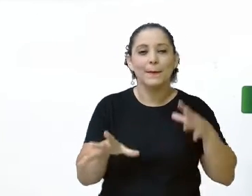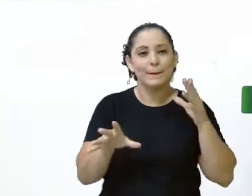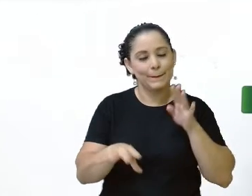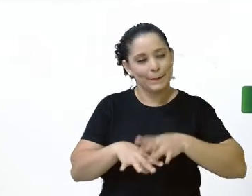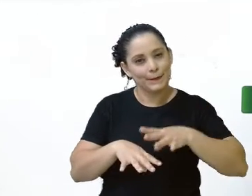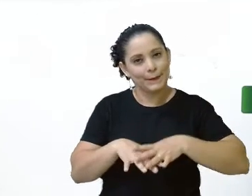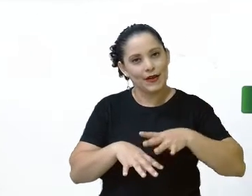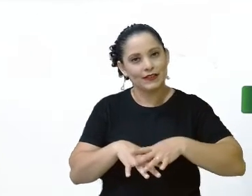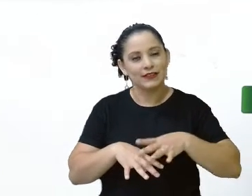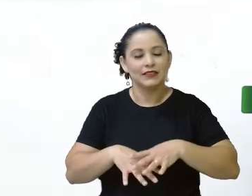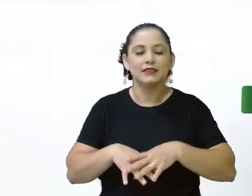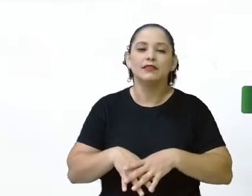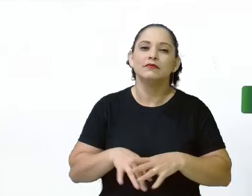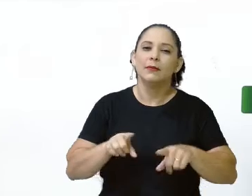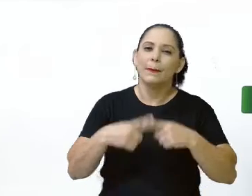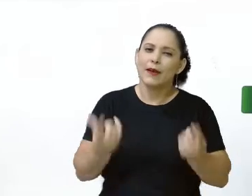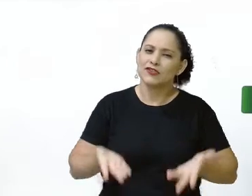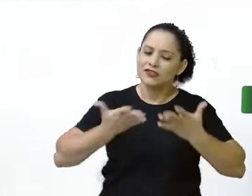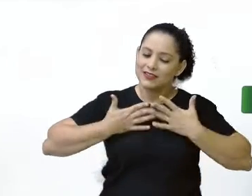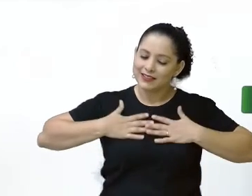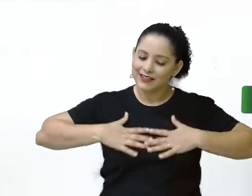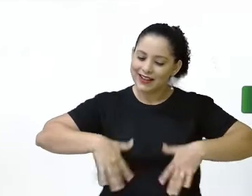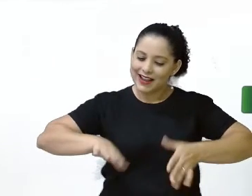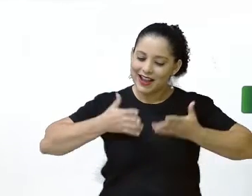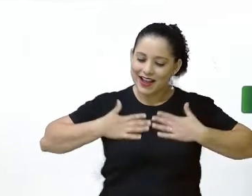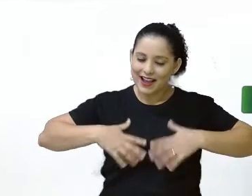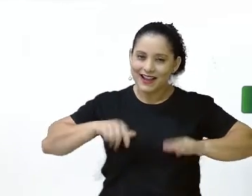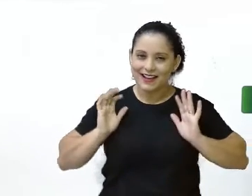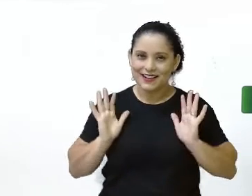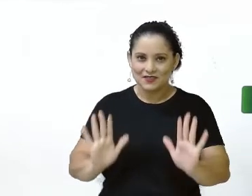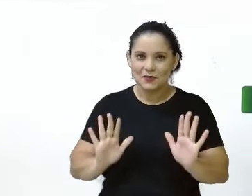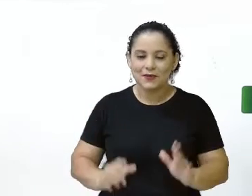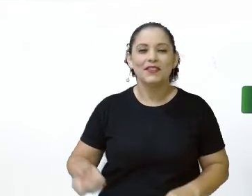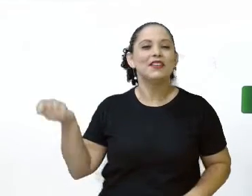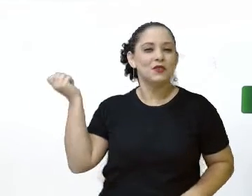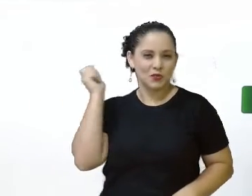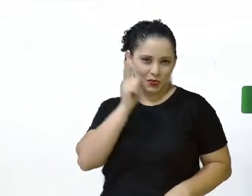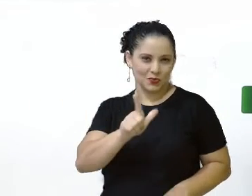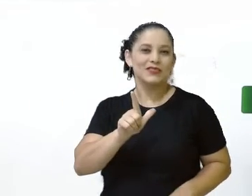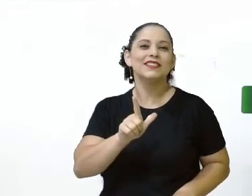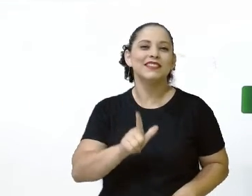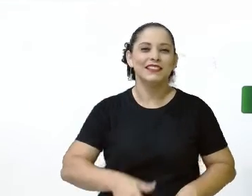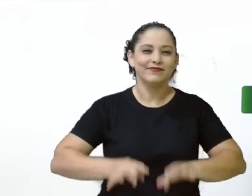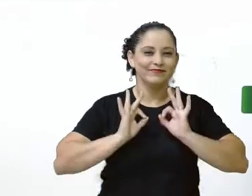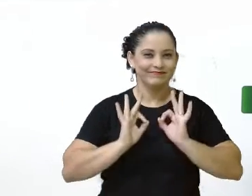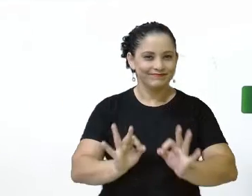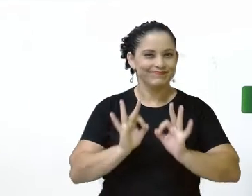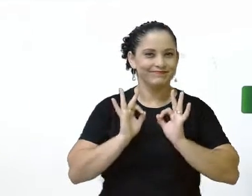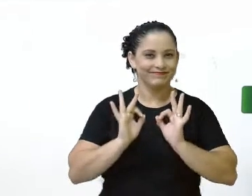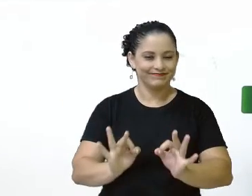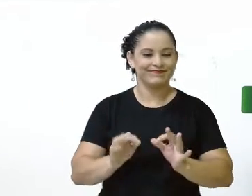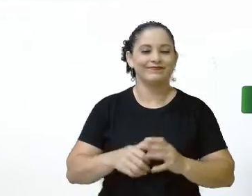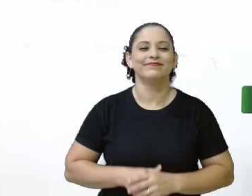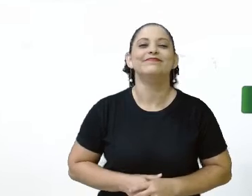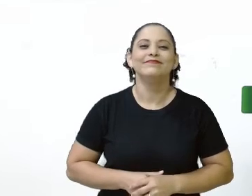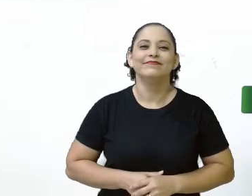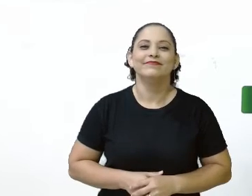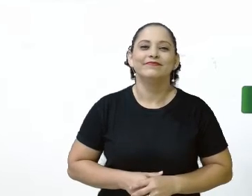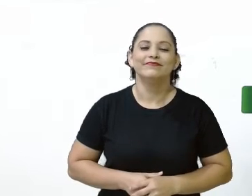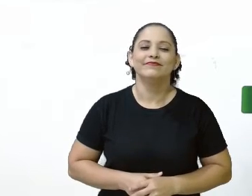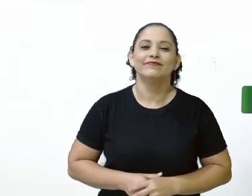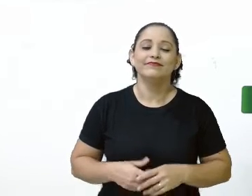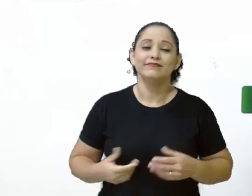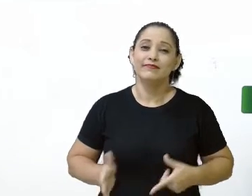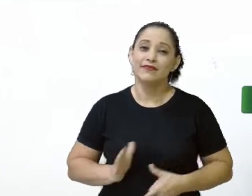matemática. Mas fique tranquilo, fique tranquila que a gente vai conseguir e vai dar tudo certo. Antes